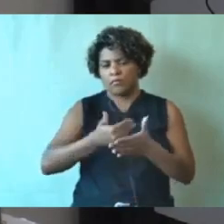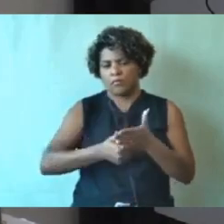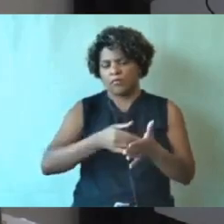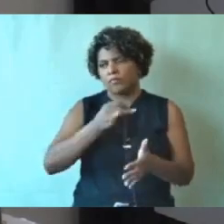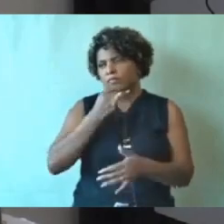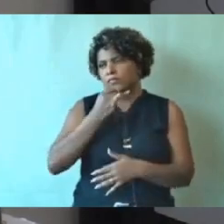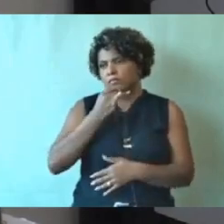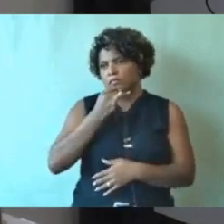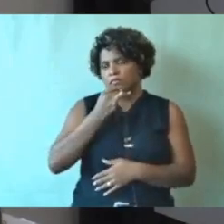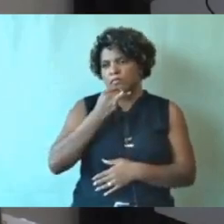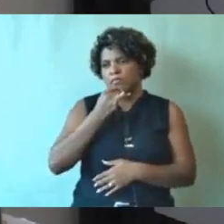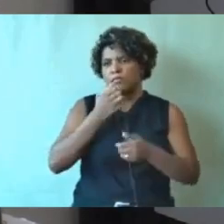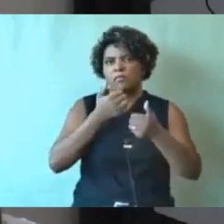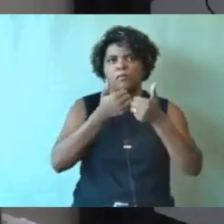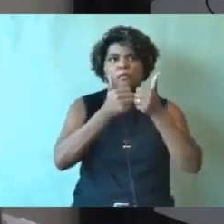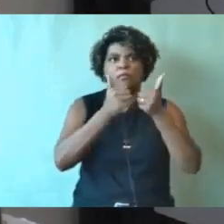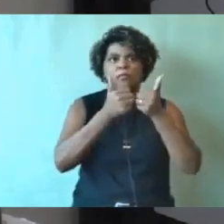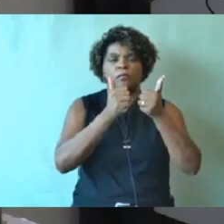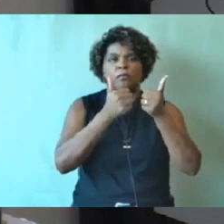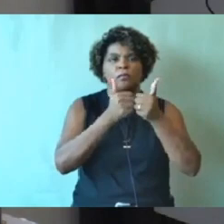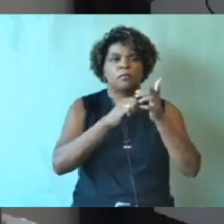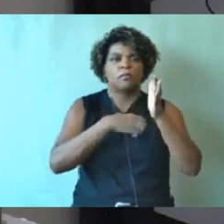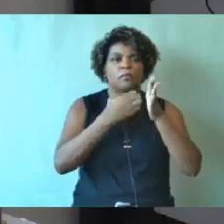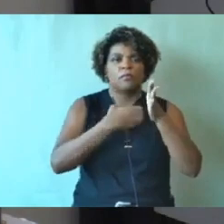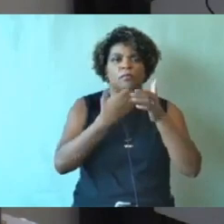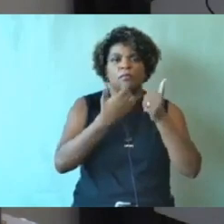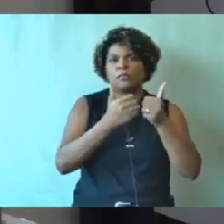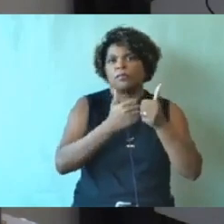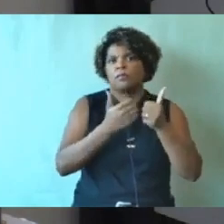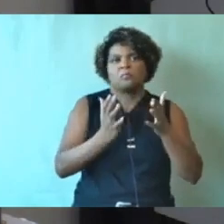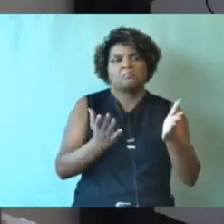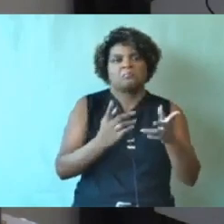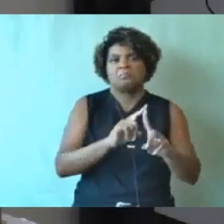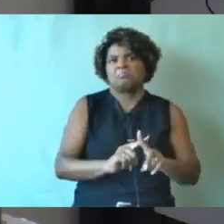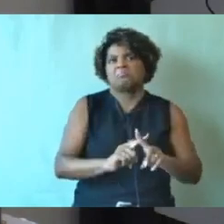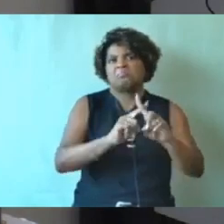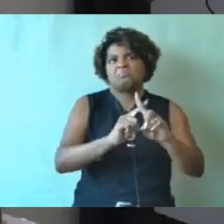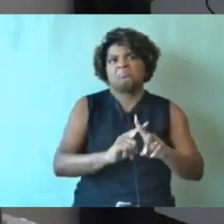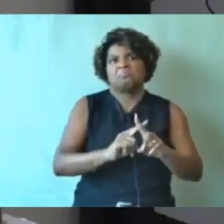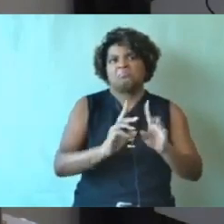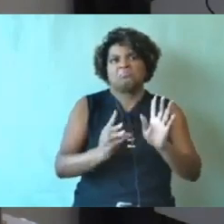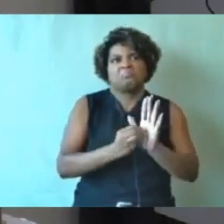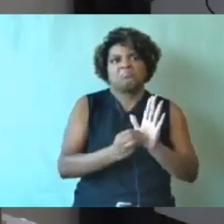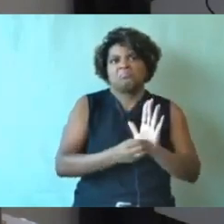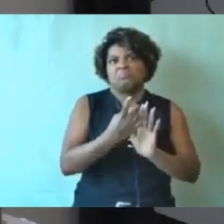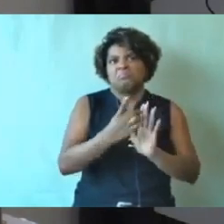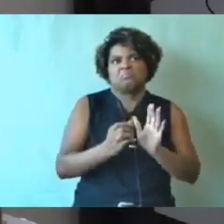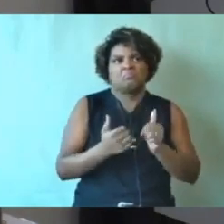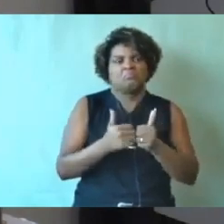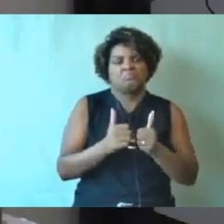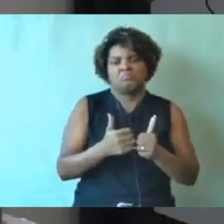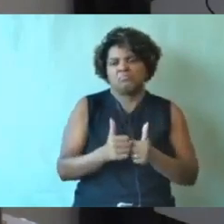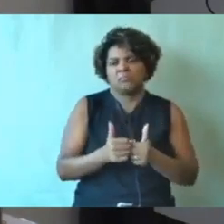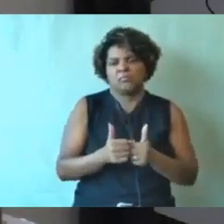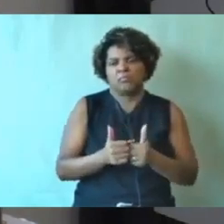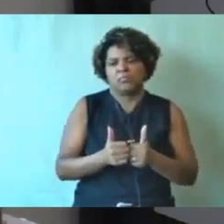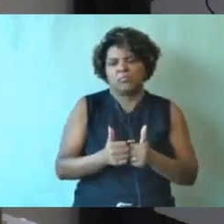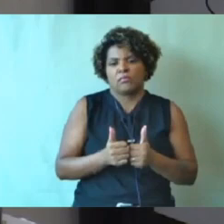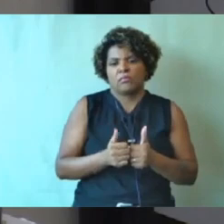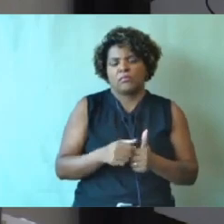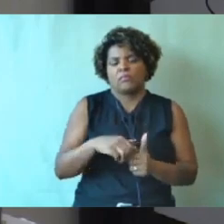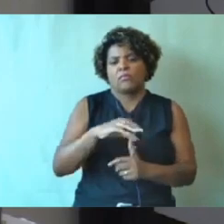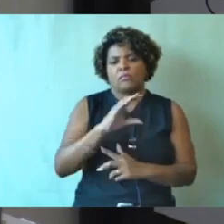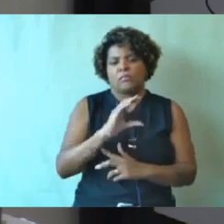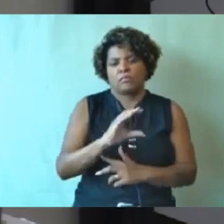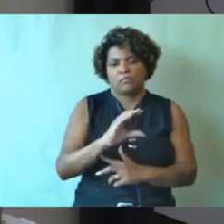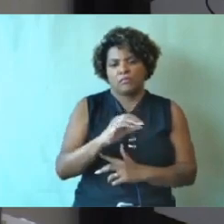viagens, por algum motivo. Pode ser pane mecânica, pode ser um monte de coisa. A Câmara de Compensação já enxerga isso antes mesmo do Poder Público, não